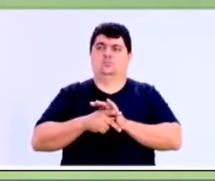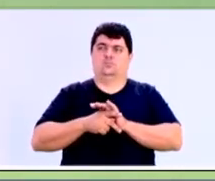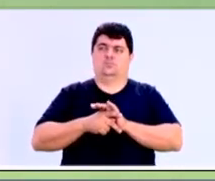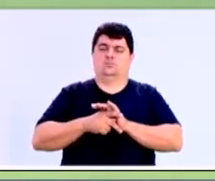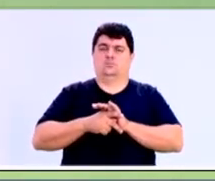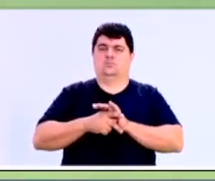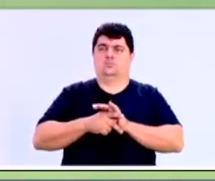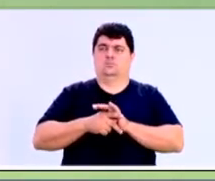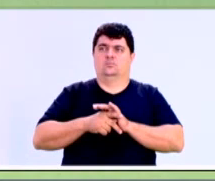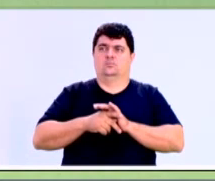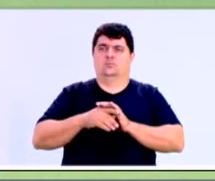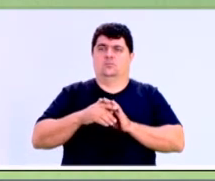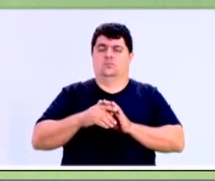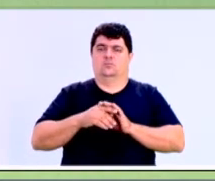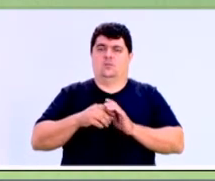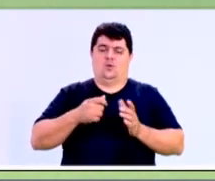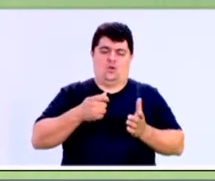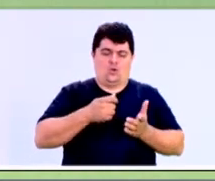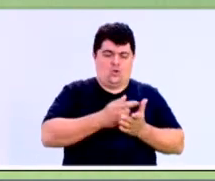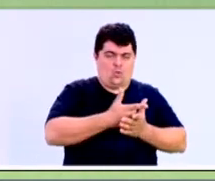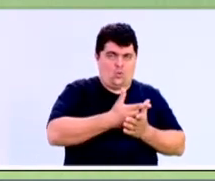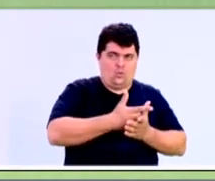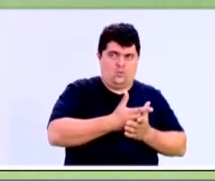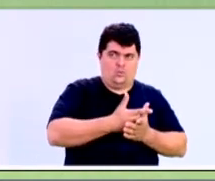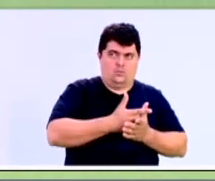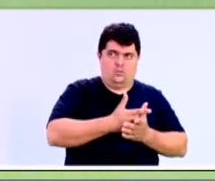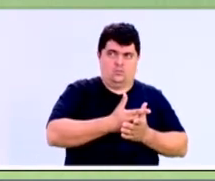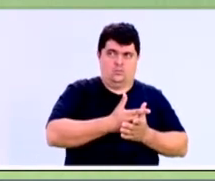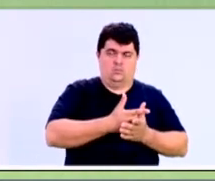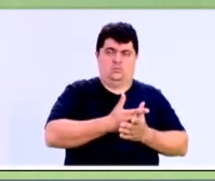a compra,